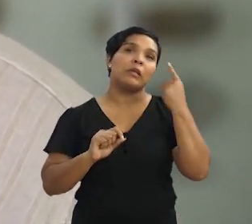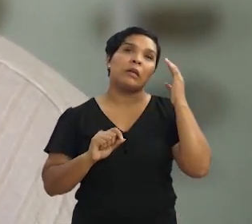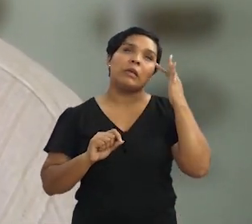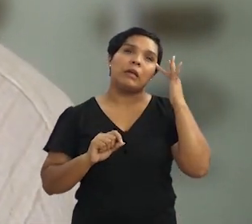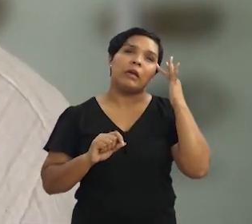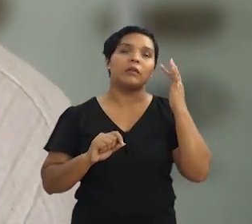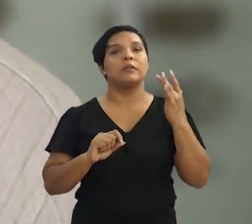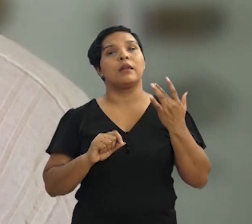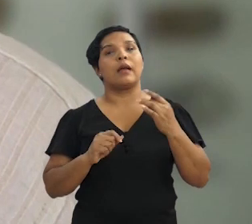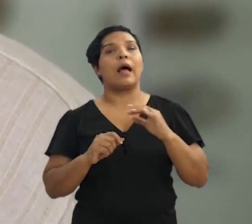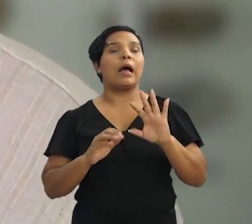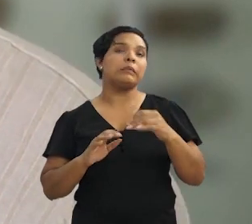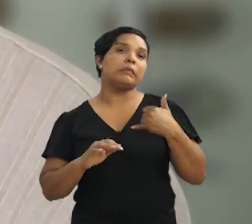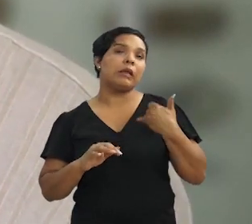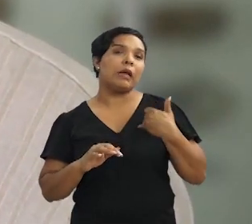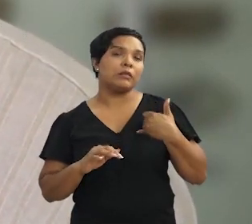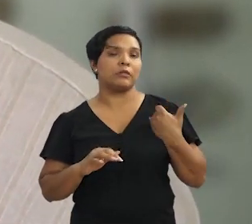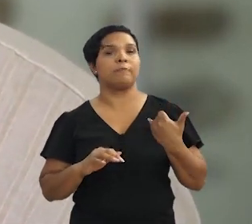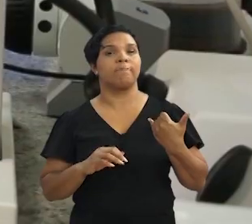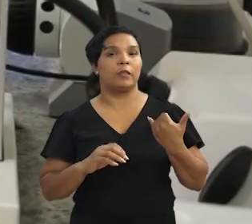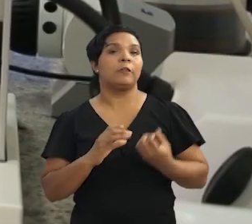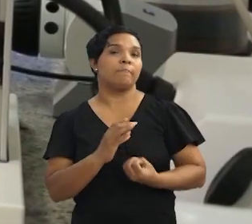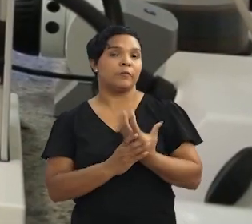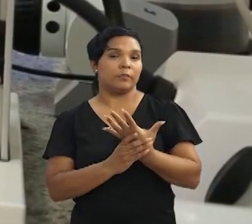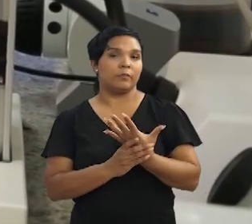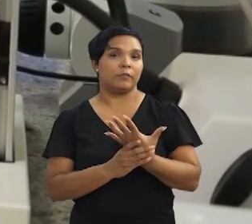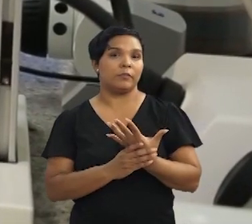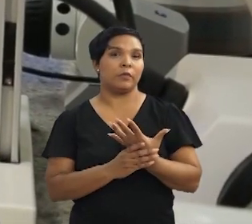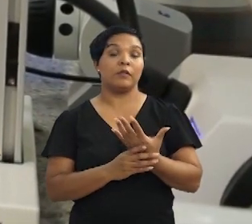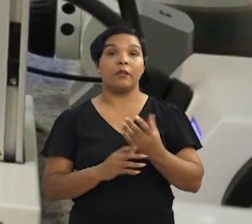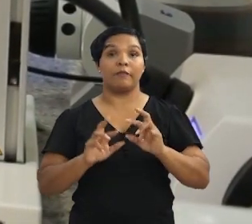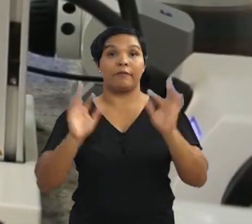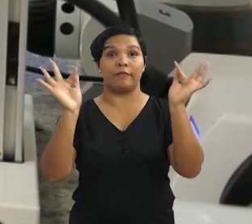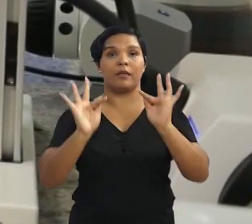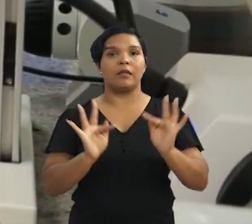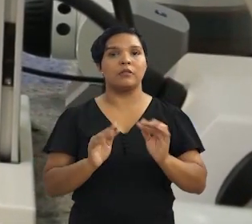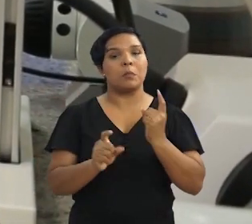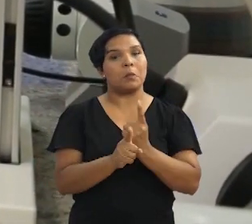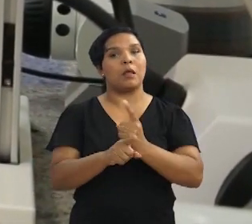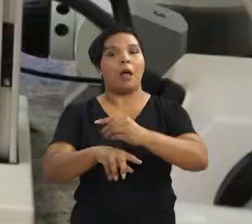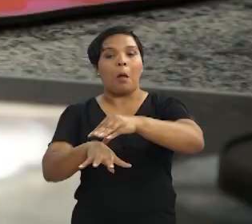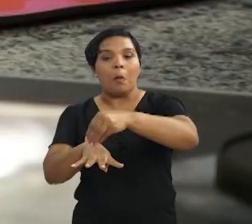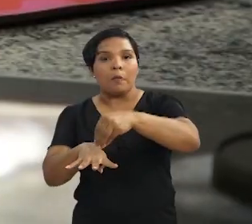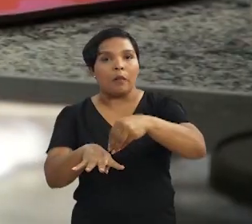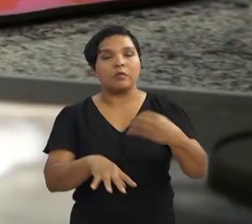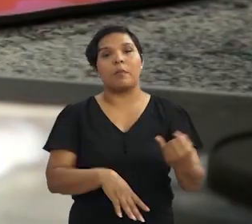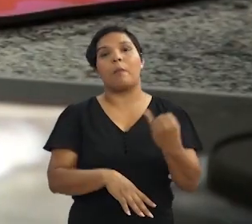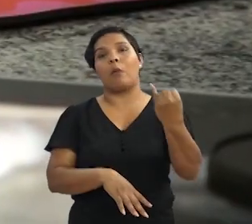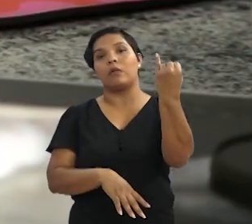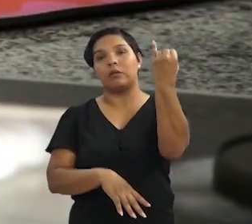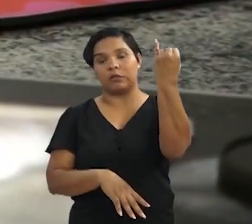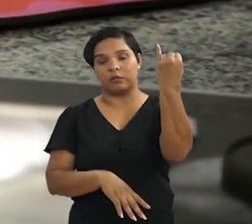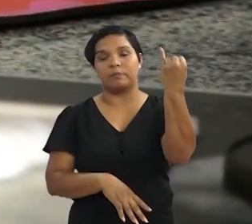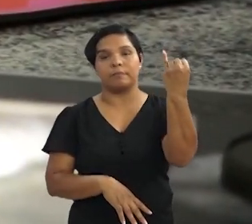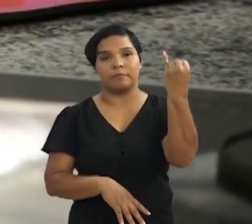pista sobre a idade dessa formação. Fiquei super feliz assim, de um fóssil extremamente importante, sem ser dinossauro, um fóssil